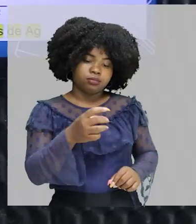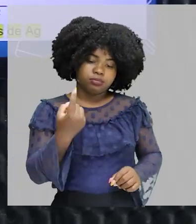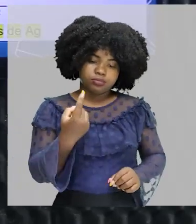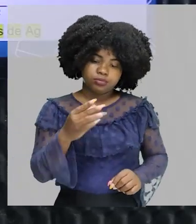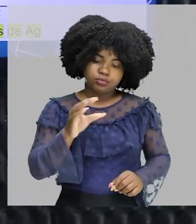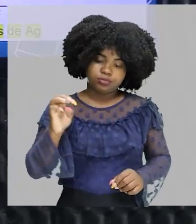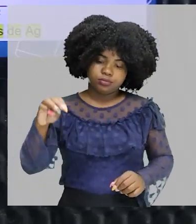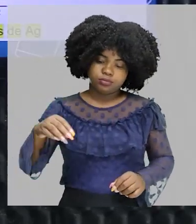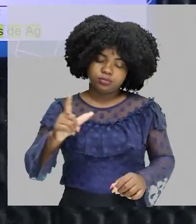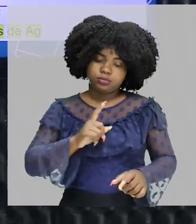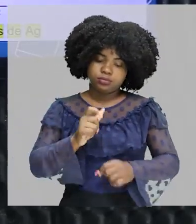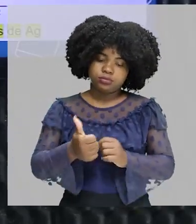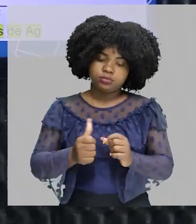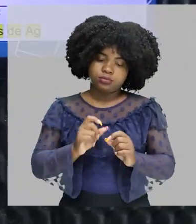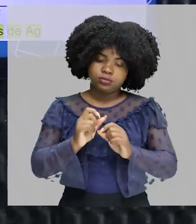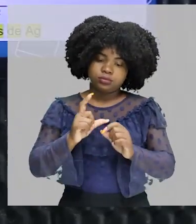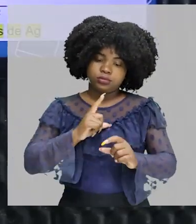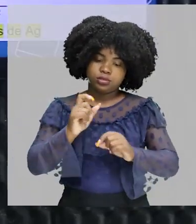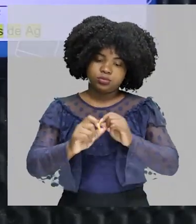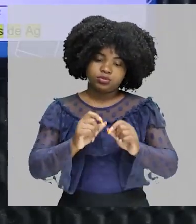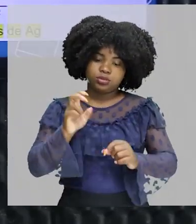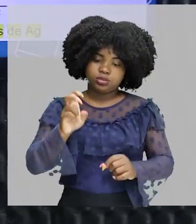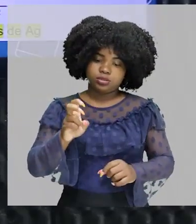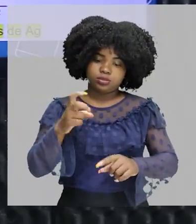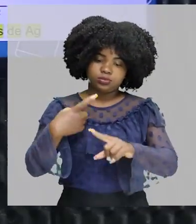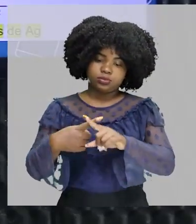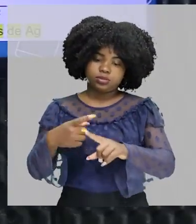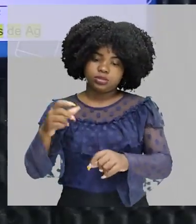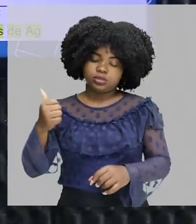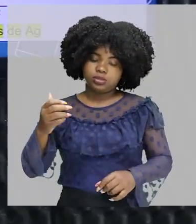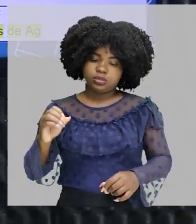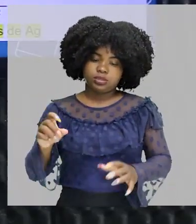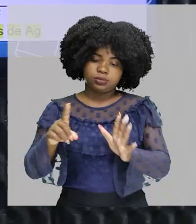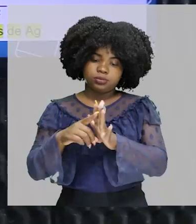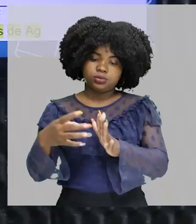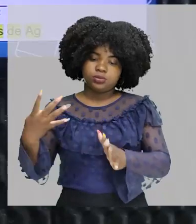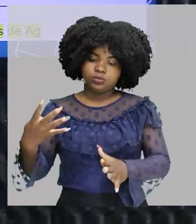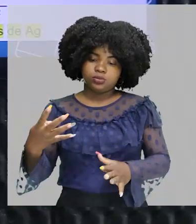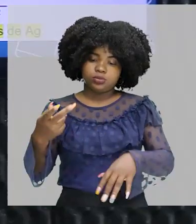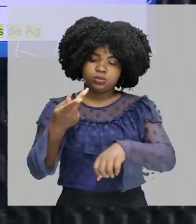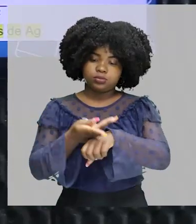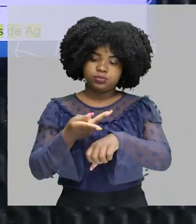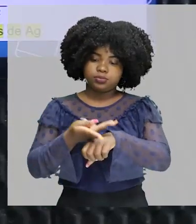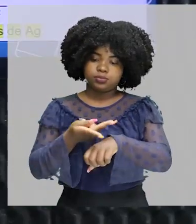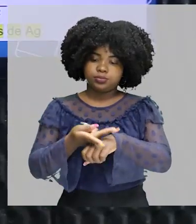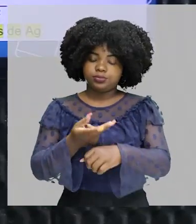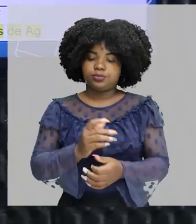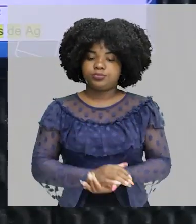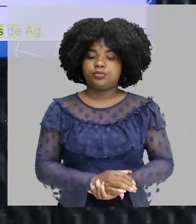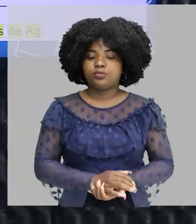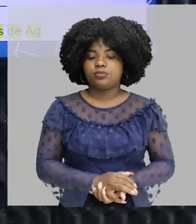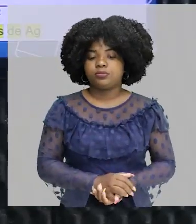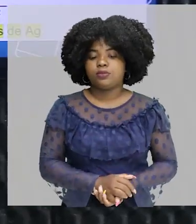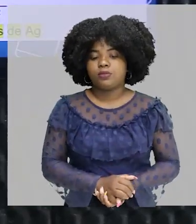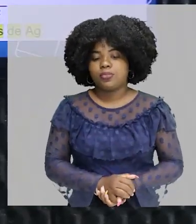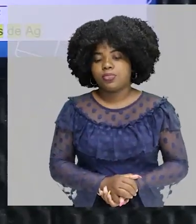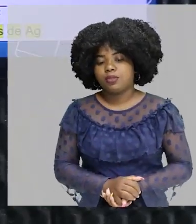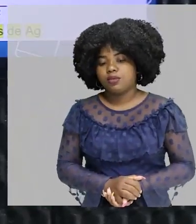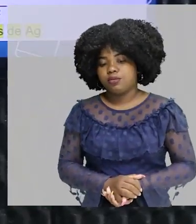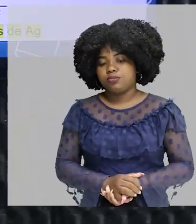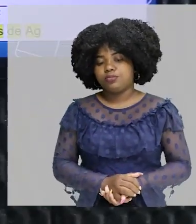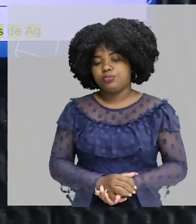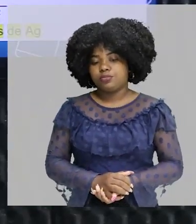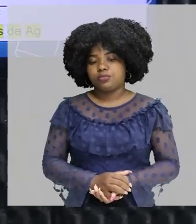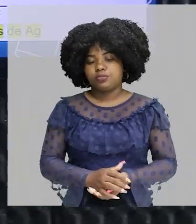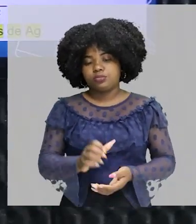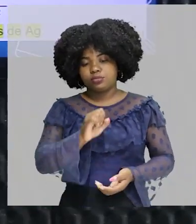5 vezes 10 a menos 4 gramas de prata. Como essa chapa ela possui